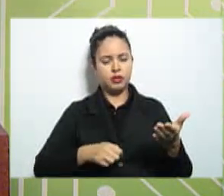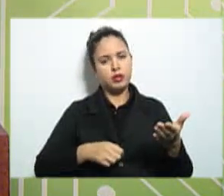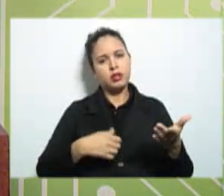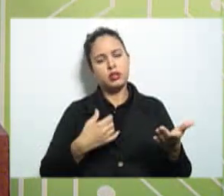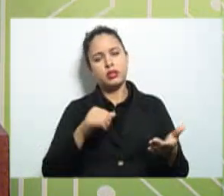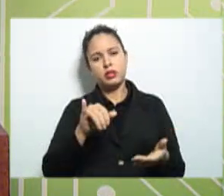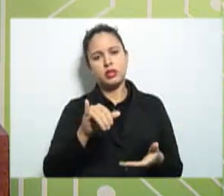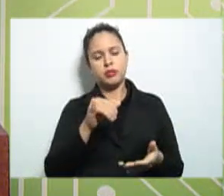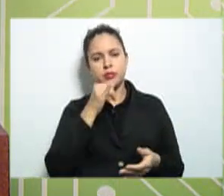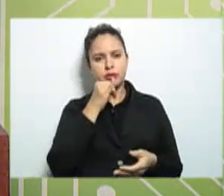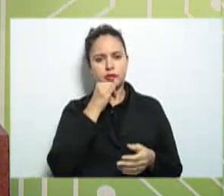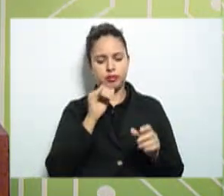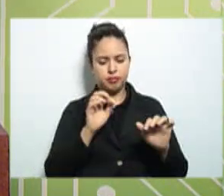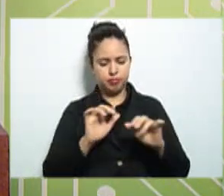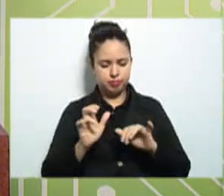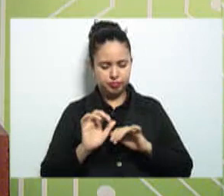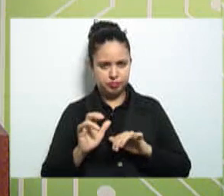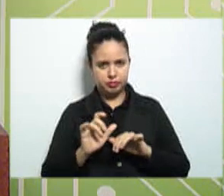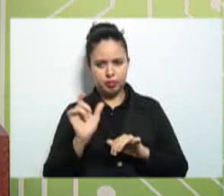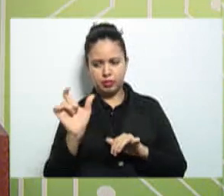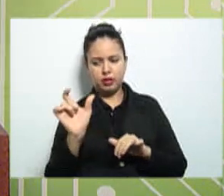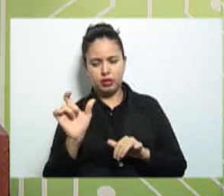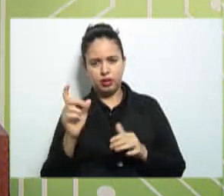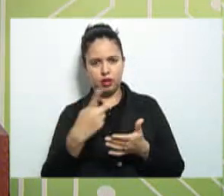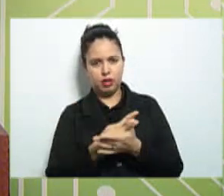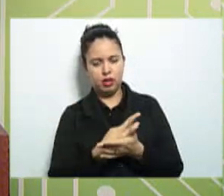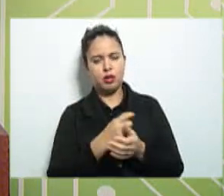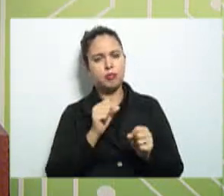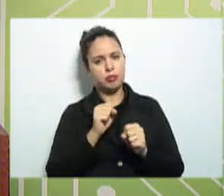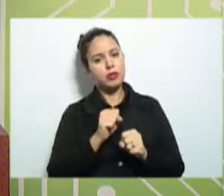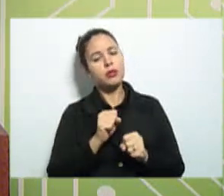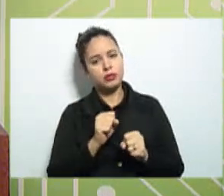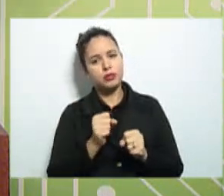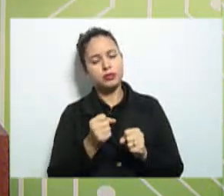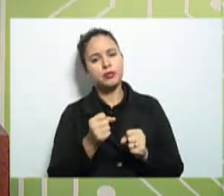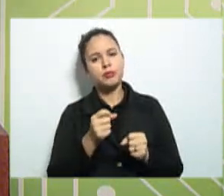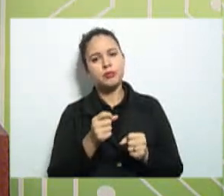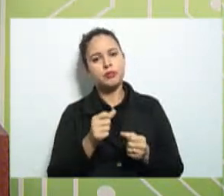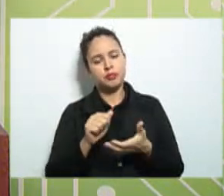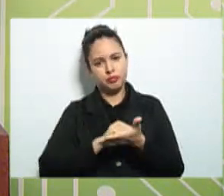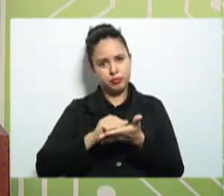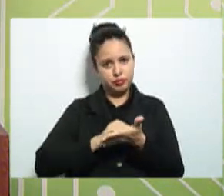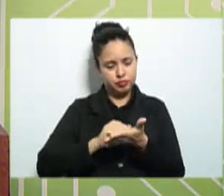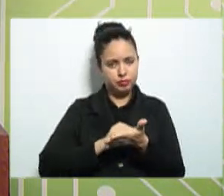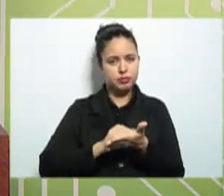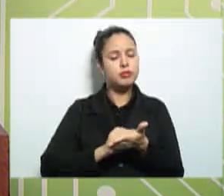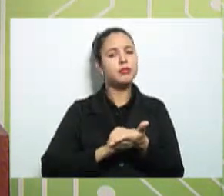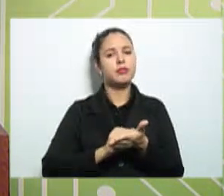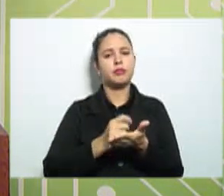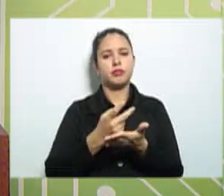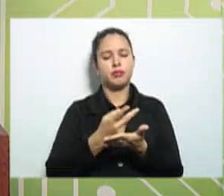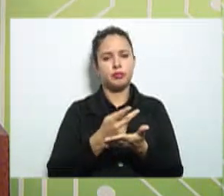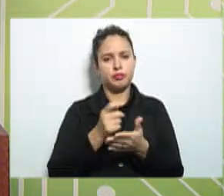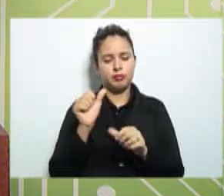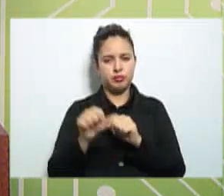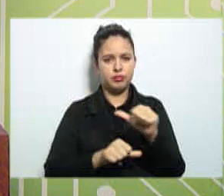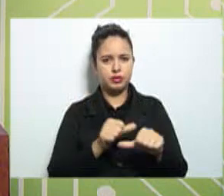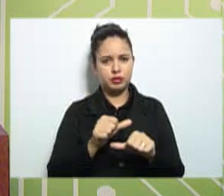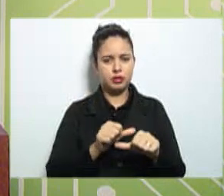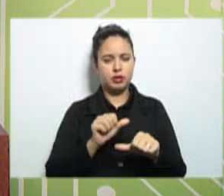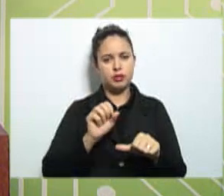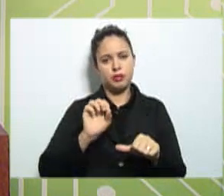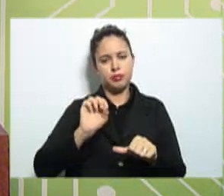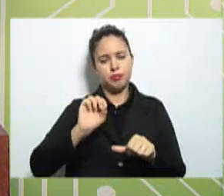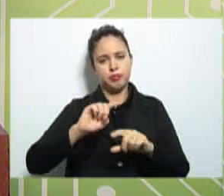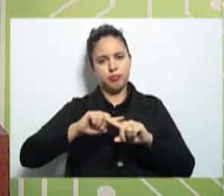se eu perceber uma palavra errada, uma informação errada, imediatamente eu corrijo antes da impressão. Quando eu estou fazendo de